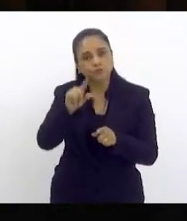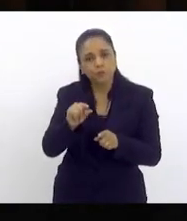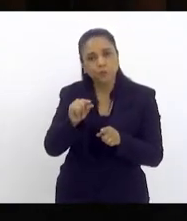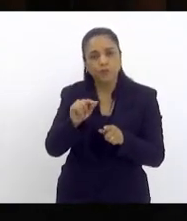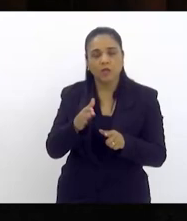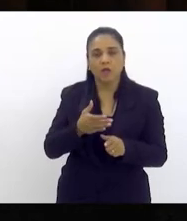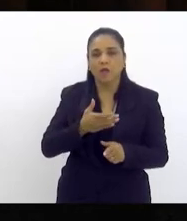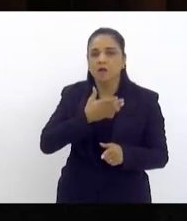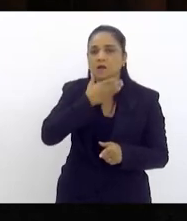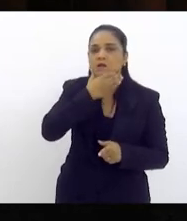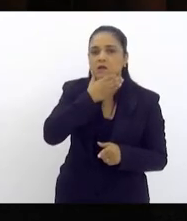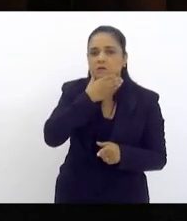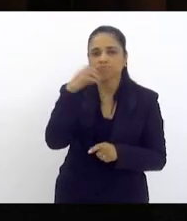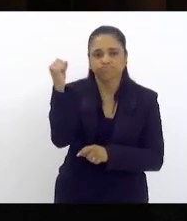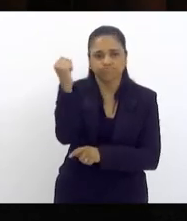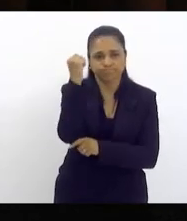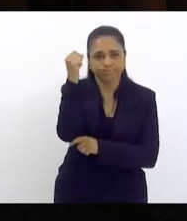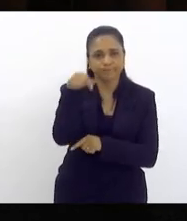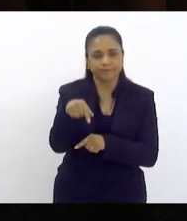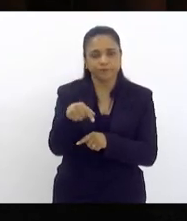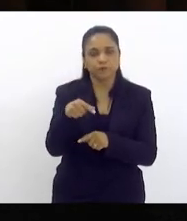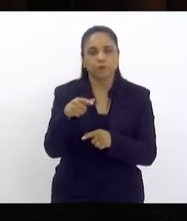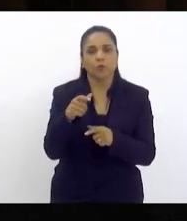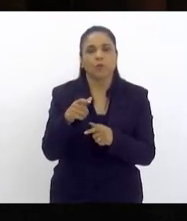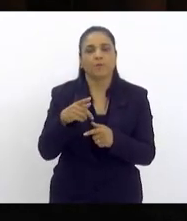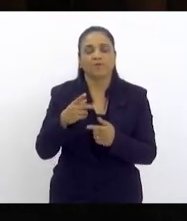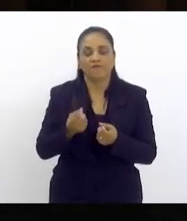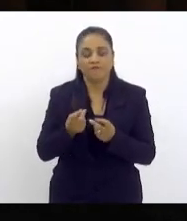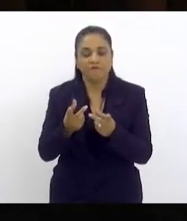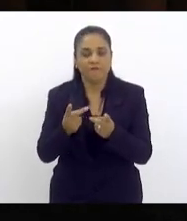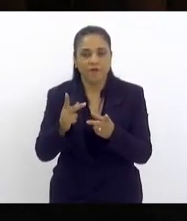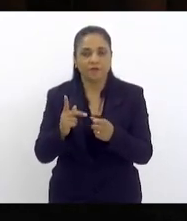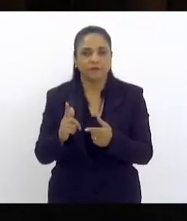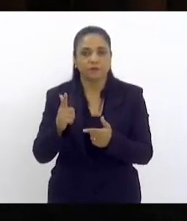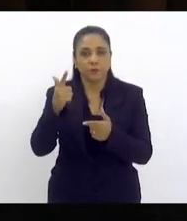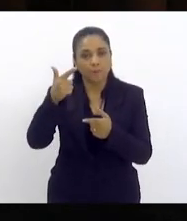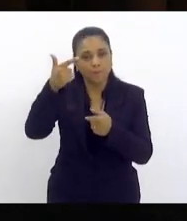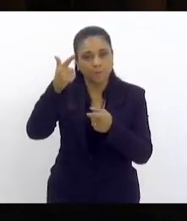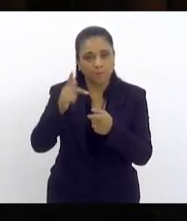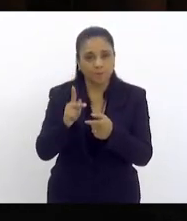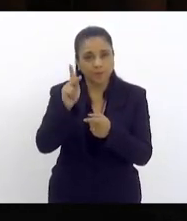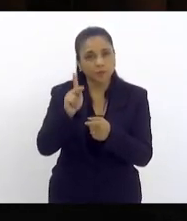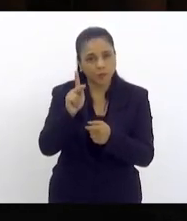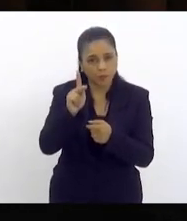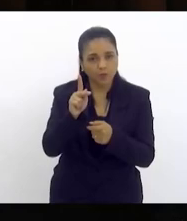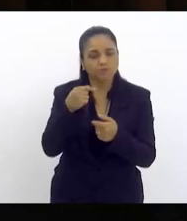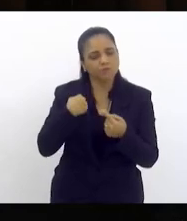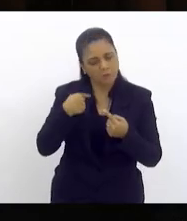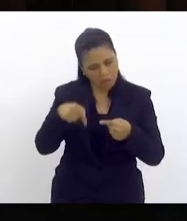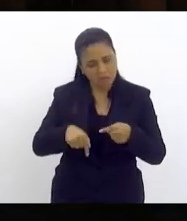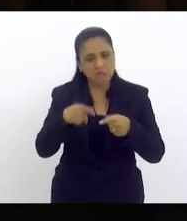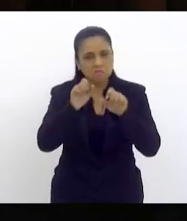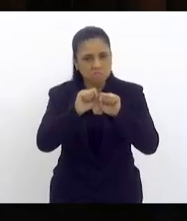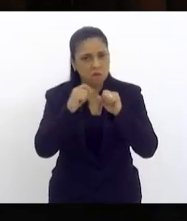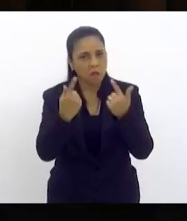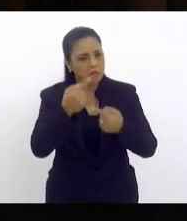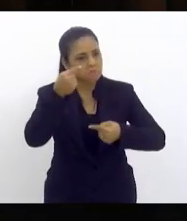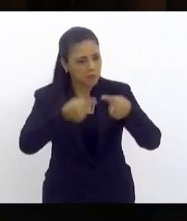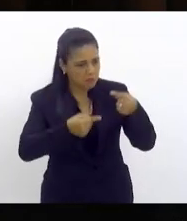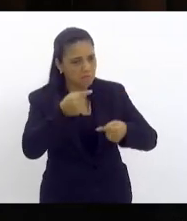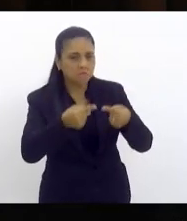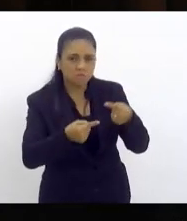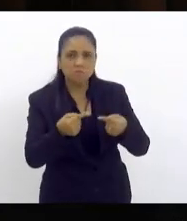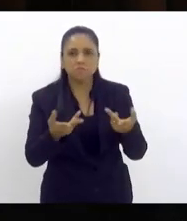no preço do barril do petróleo. Então, a gente fez esses debates aqui nessa casa. E aí é importante dizer que